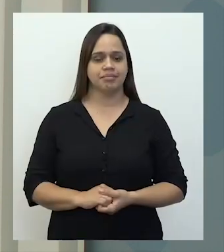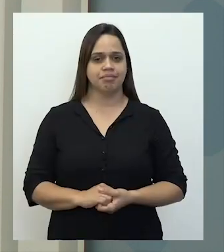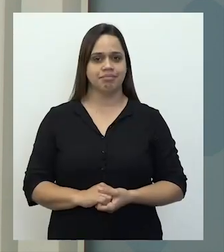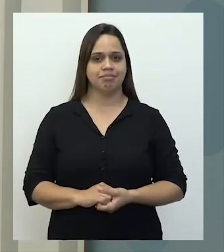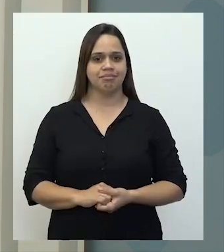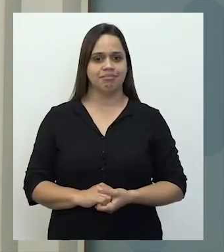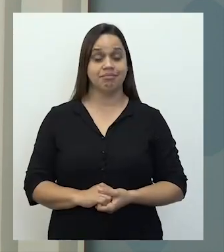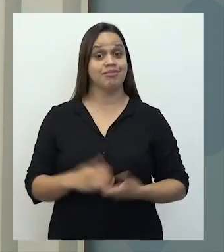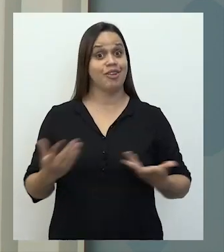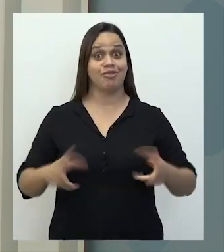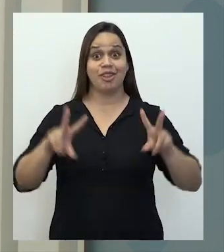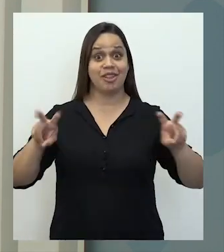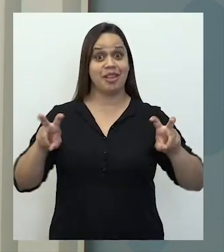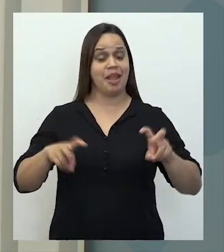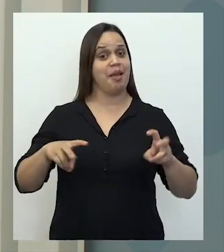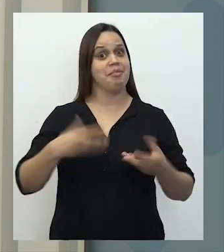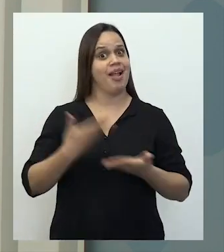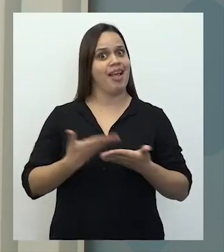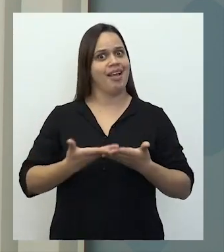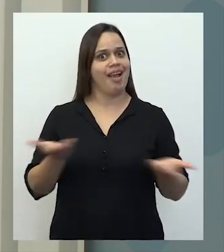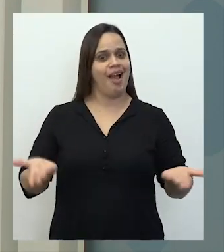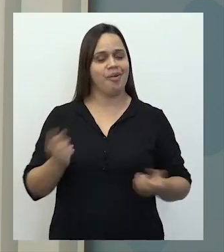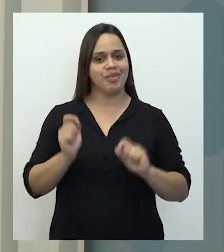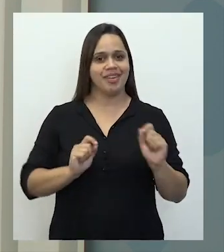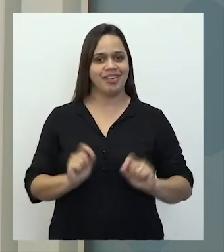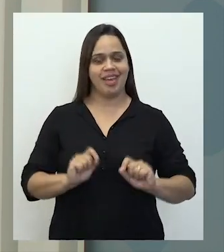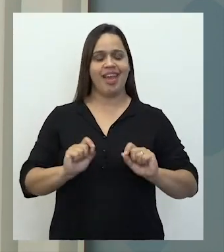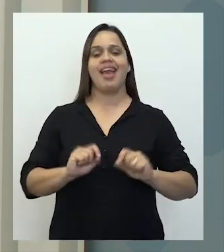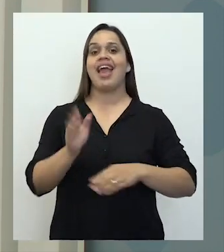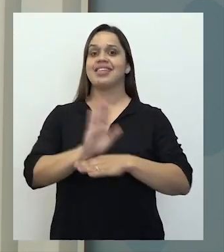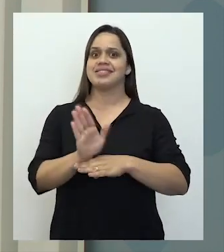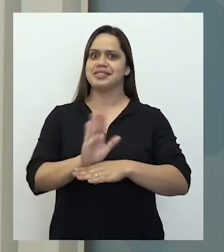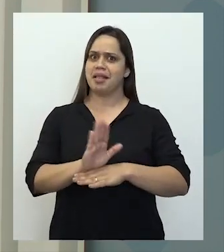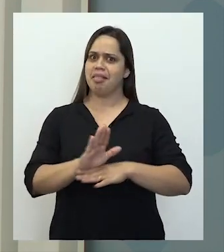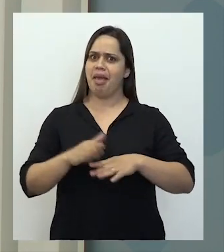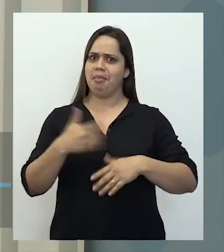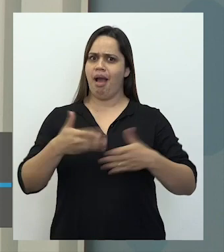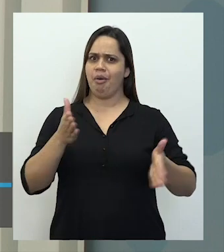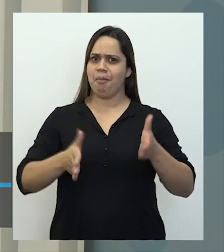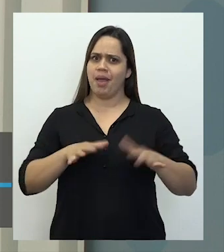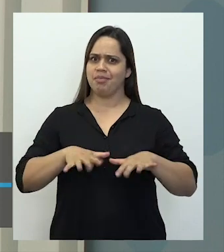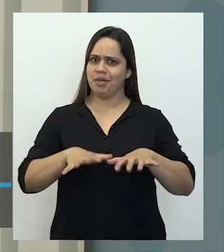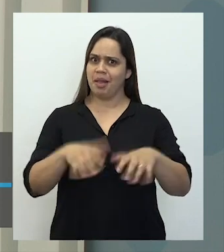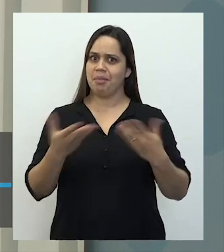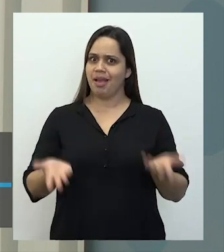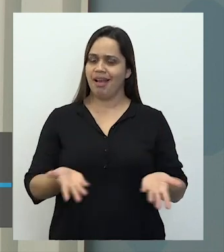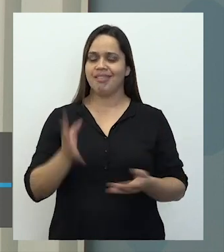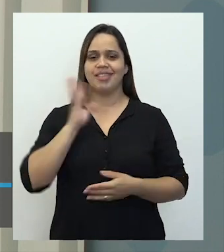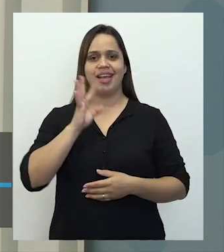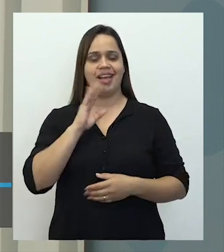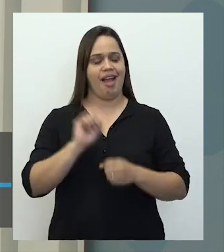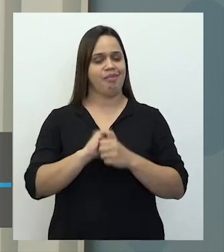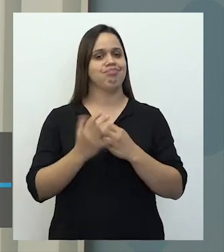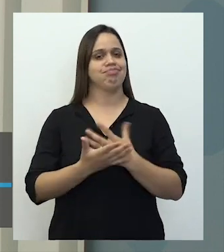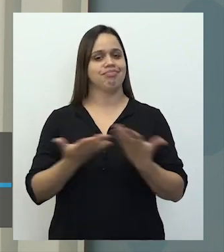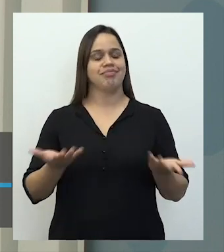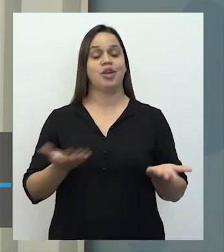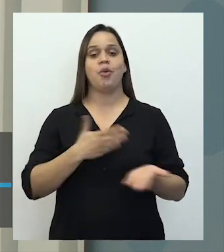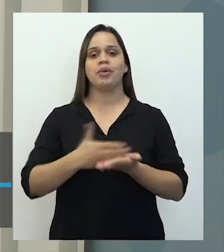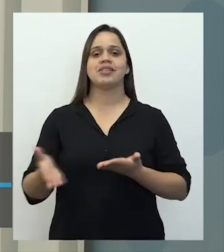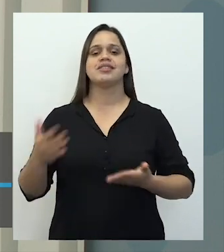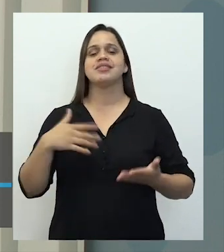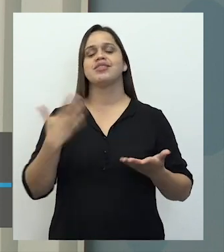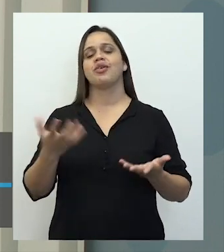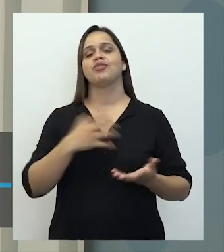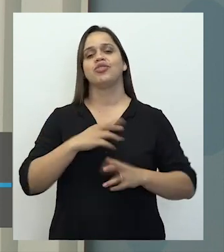Nossa, que tema de aula legal, hein? Cinema na pandemia, qual a sua opinião? Vamos começar falando já disso, né? Nossa, começamos de maneira diferente, estamos um